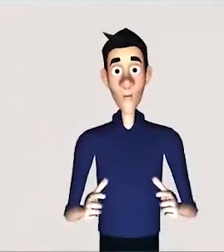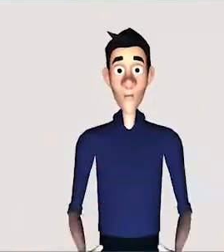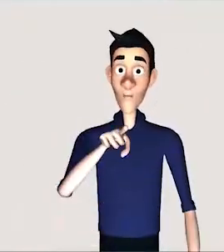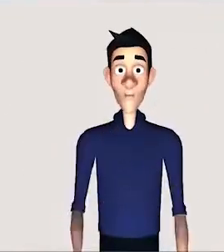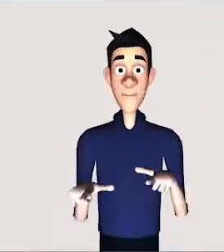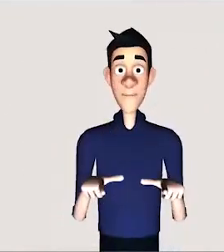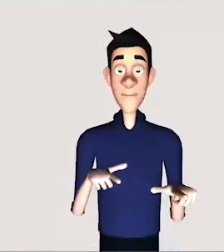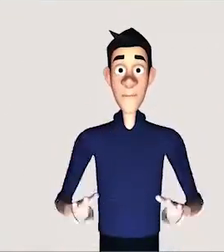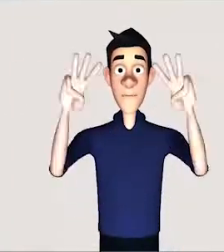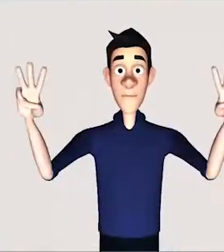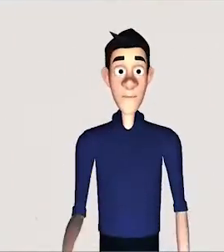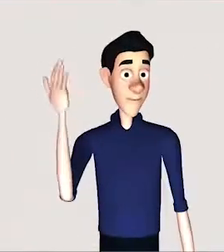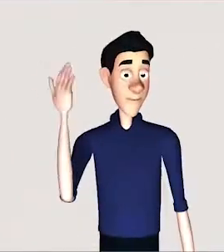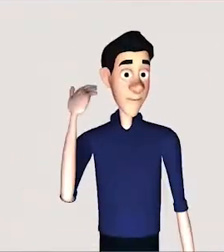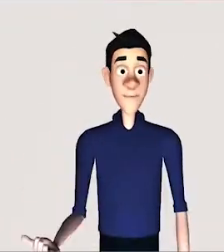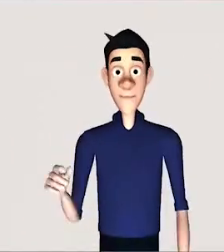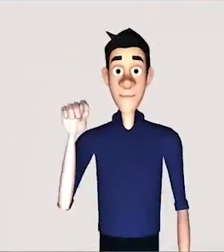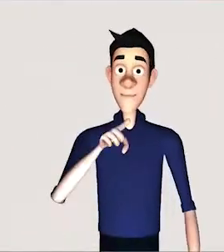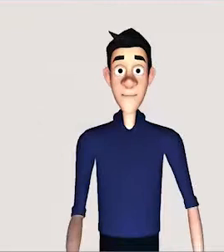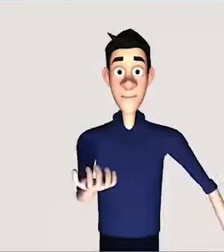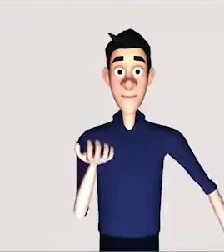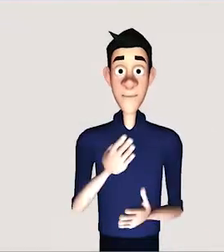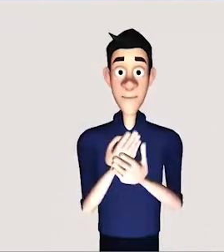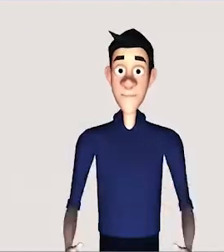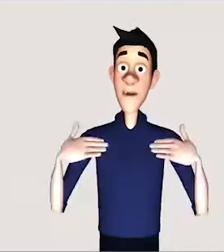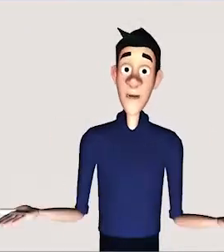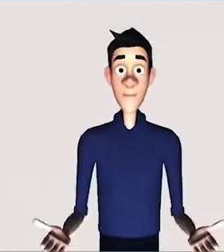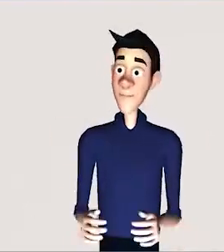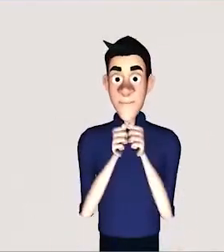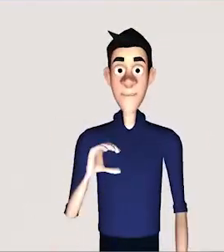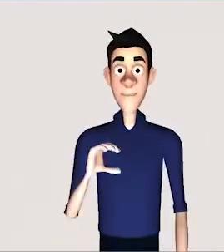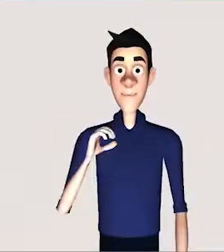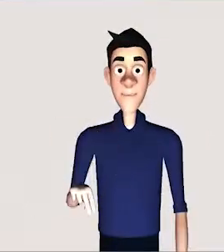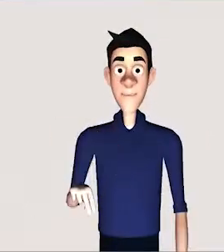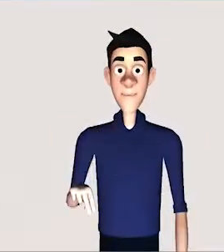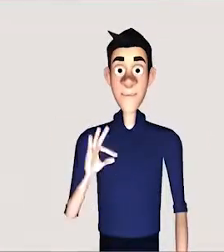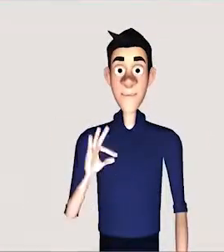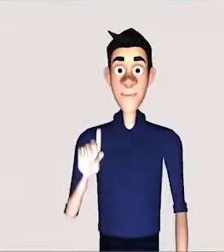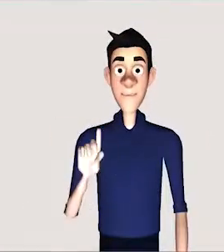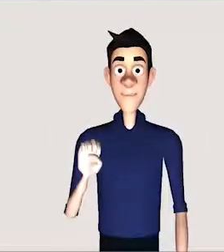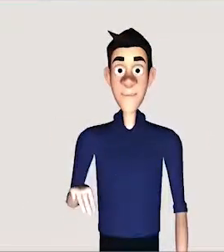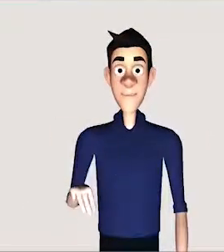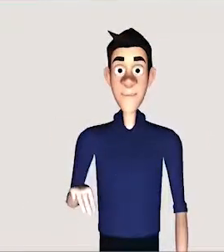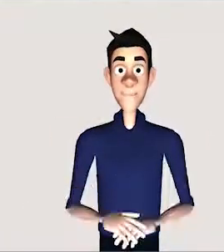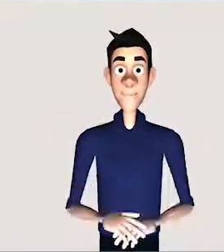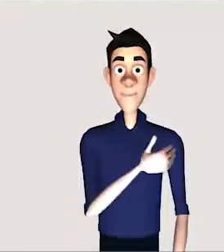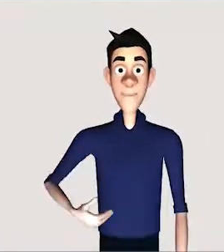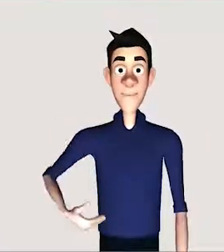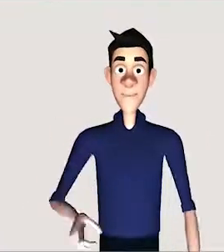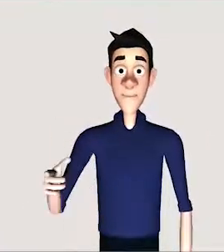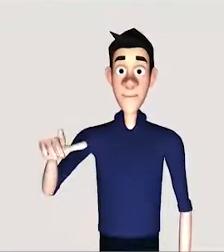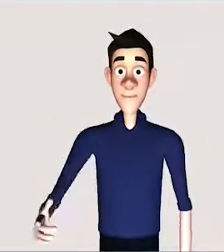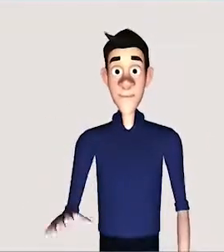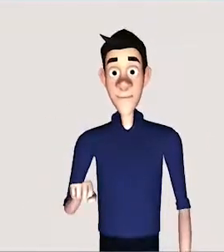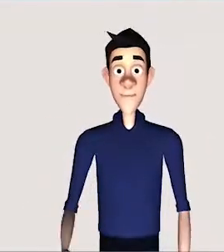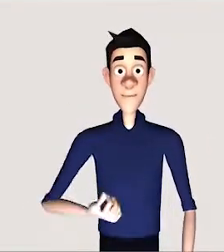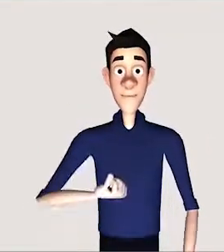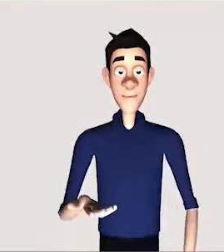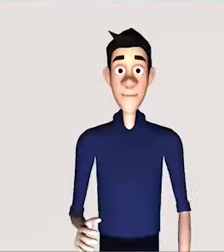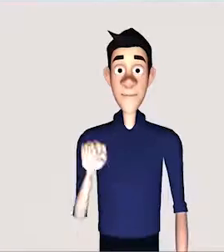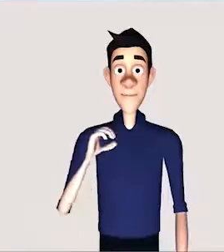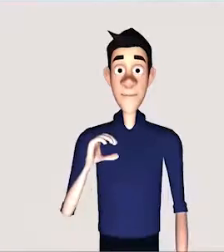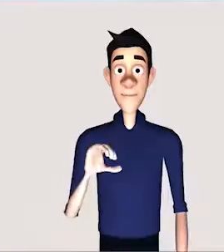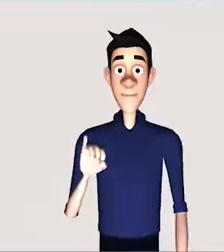contagem de público, você consegue captar dados sociodemográficos, porque, por exemplo, quando você utiliza um livro de